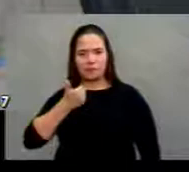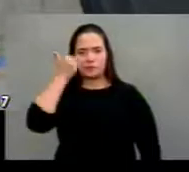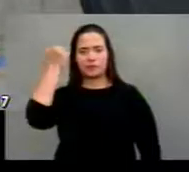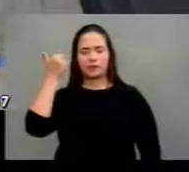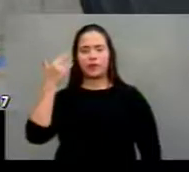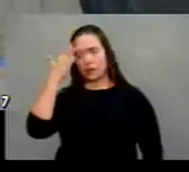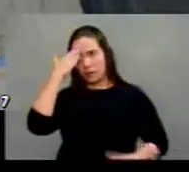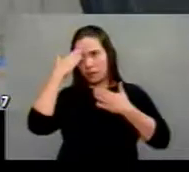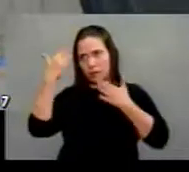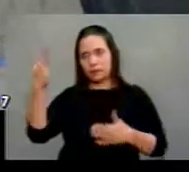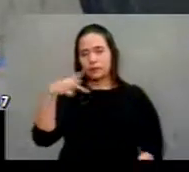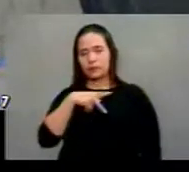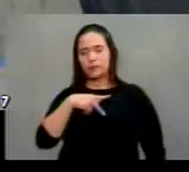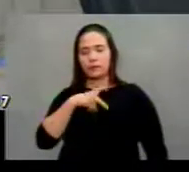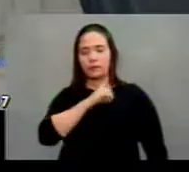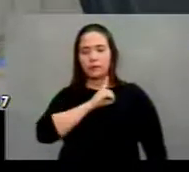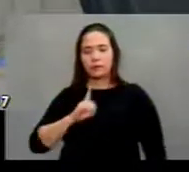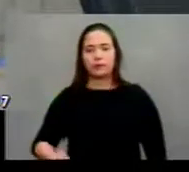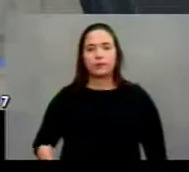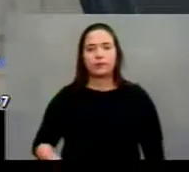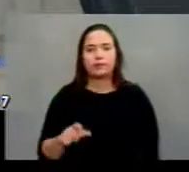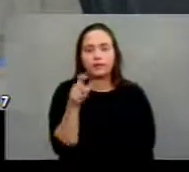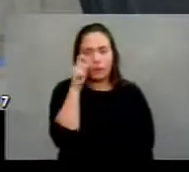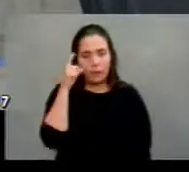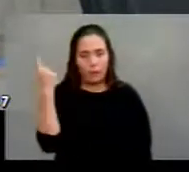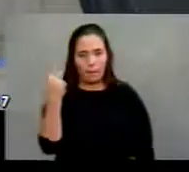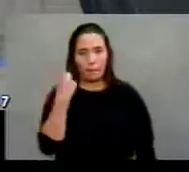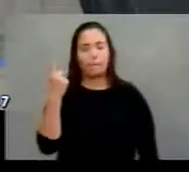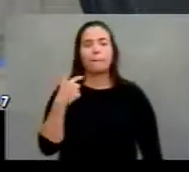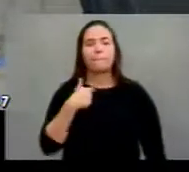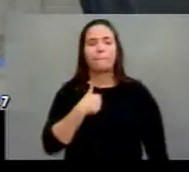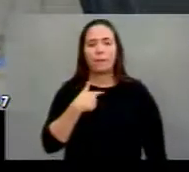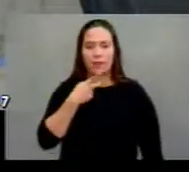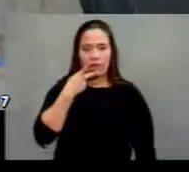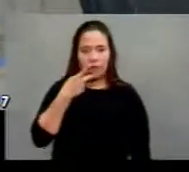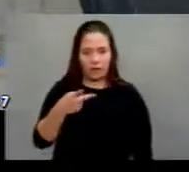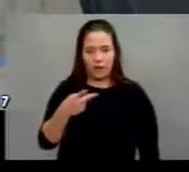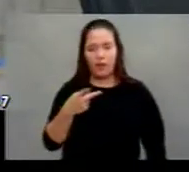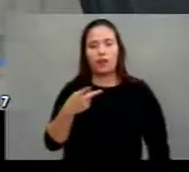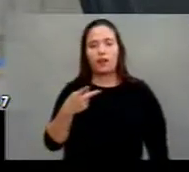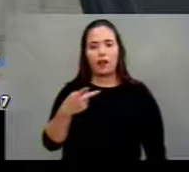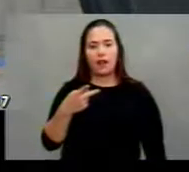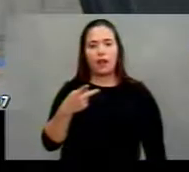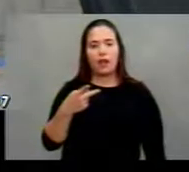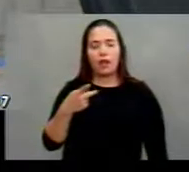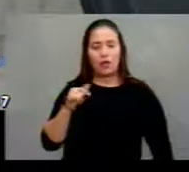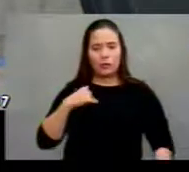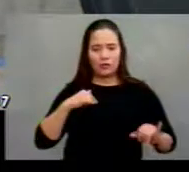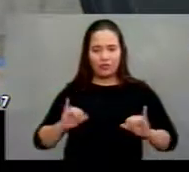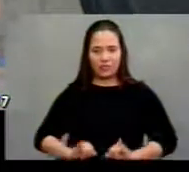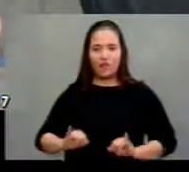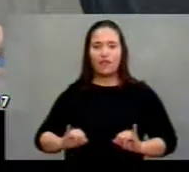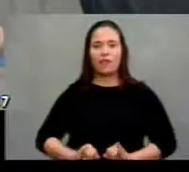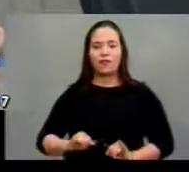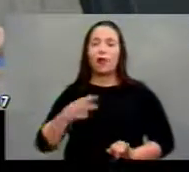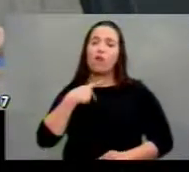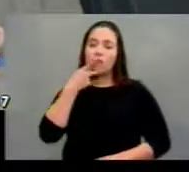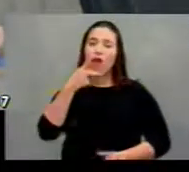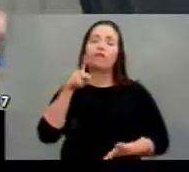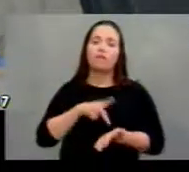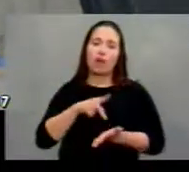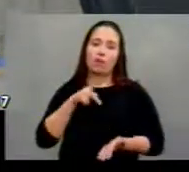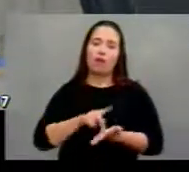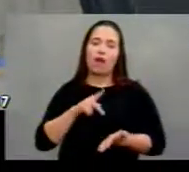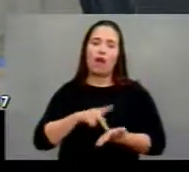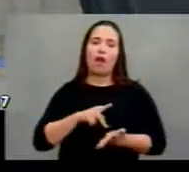obrigado, deputado Renato Roseno. Sei que posso até sofrer porque eu estou dizendo, mas eu não acho que sofrer por falar a verdade seja